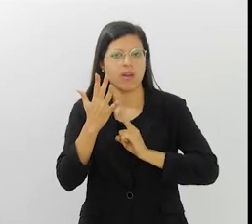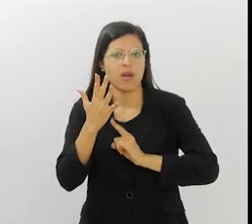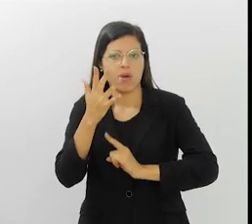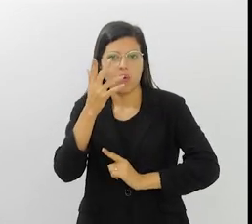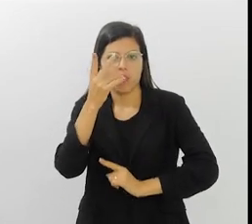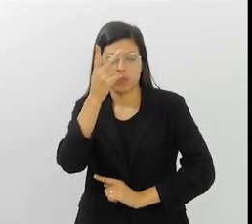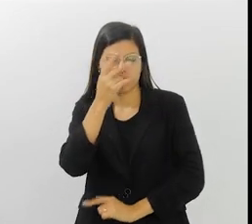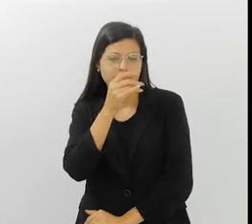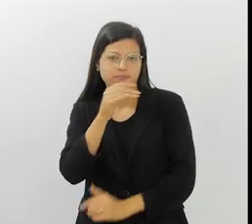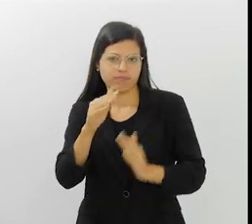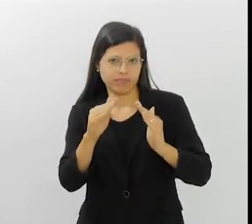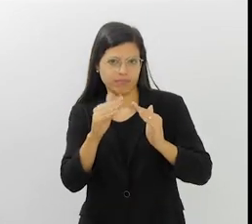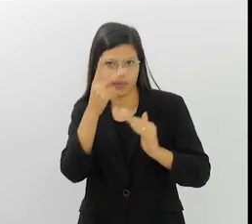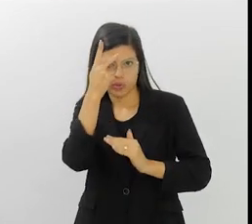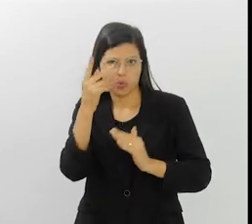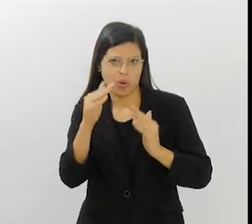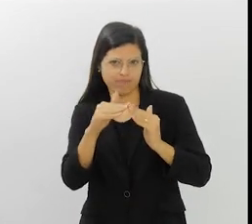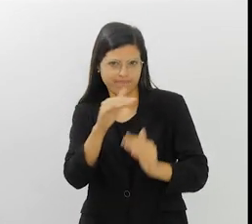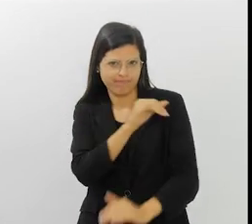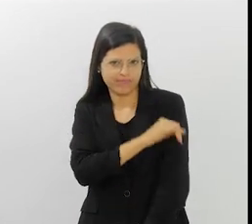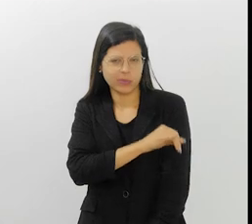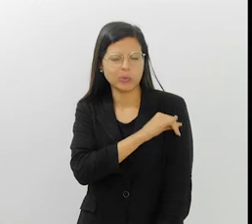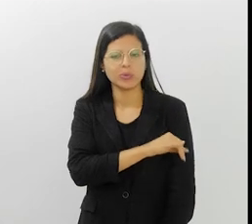que está dentro